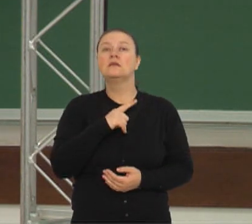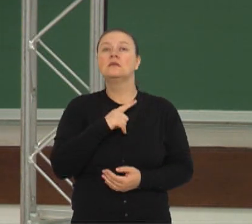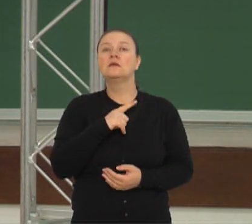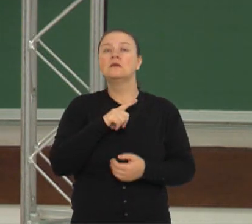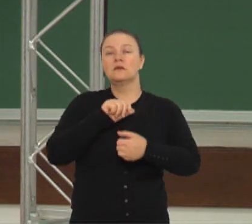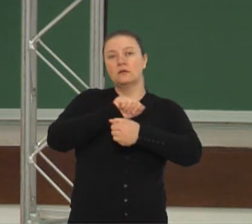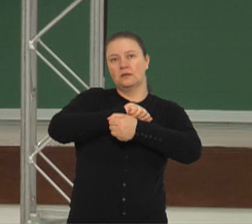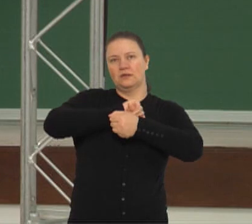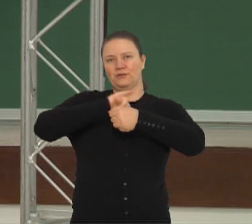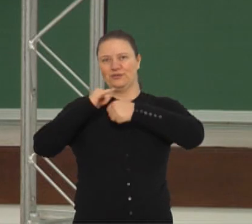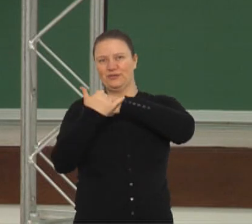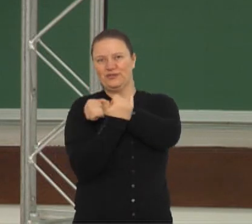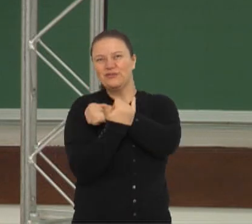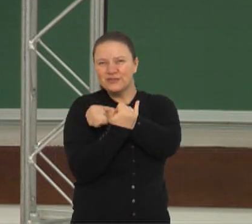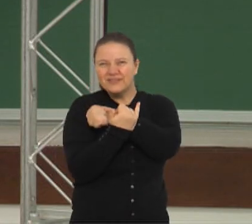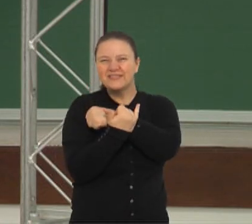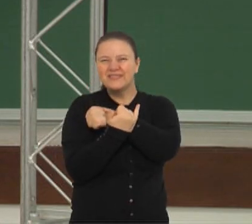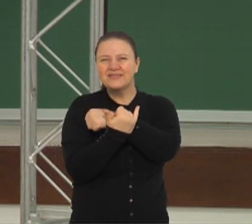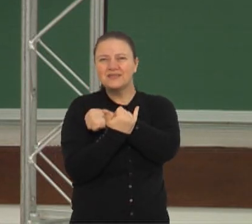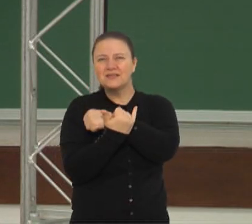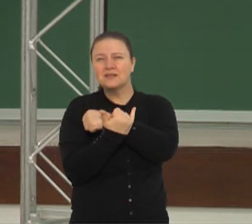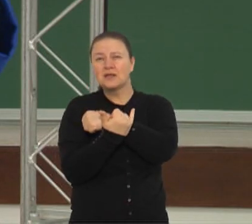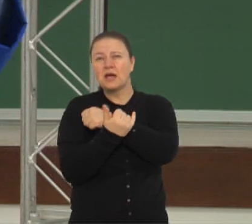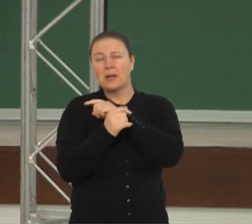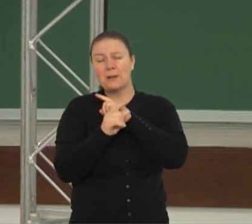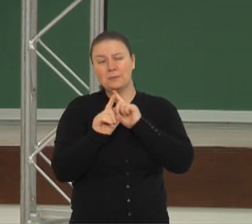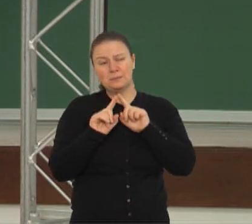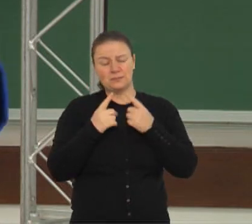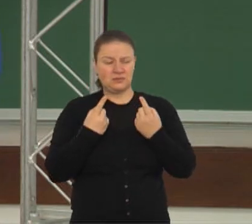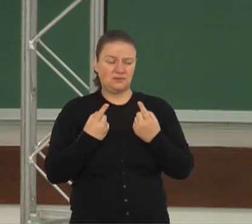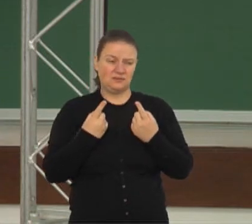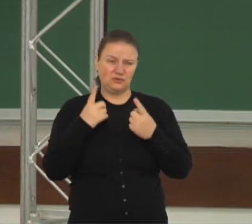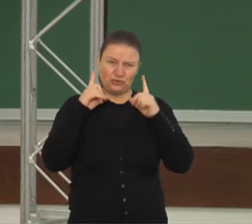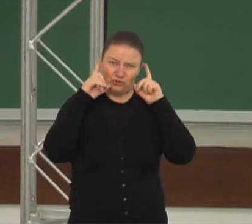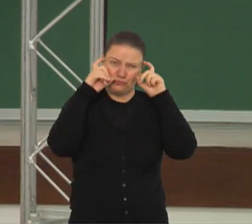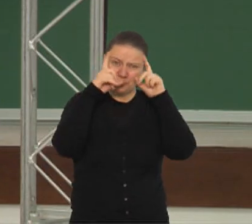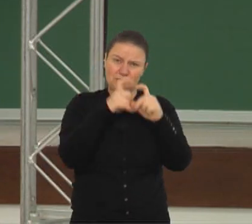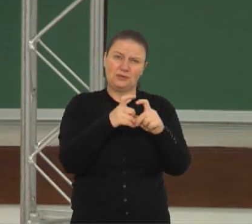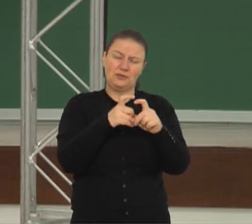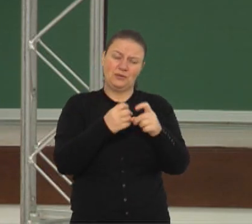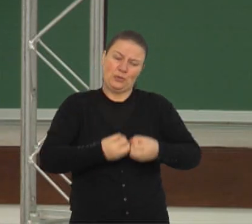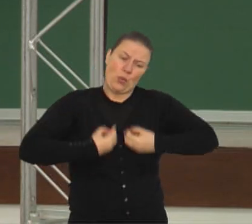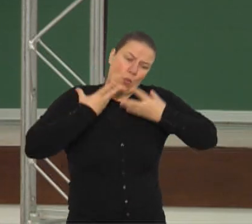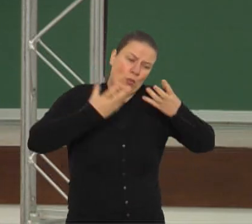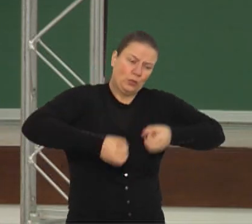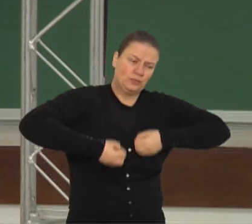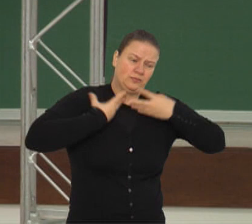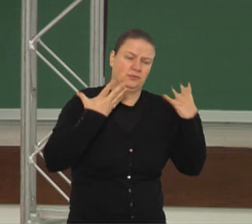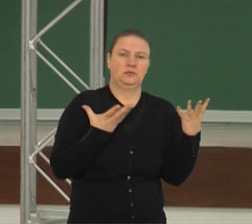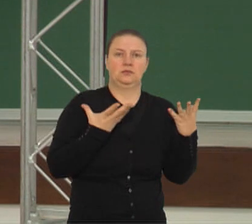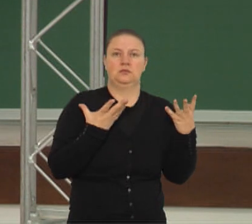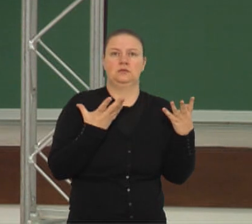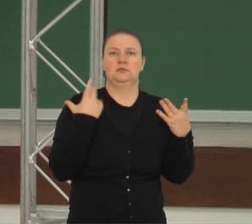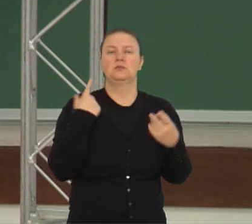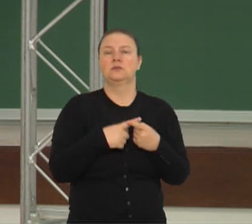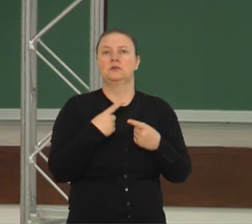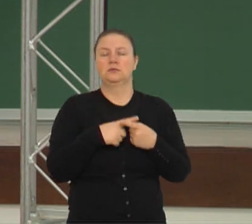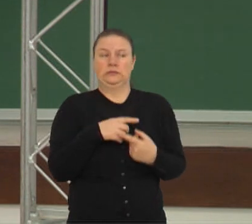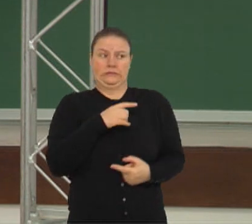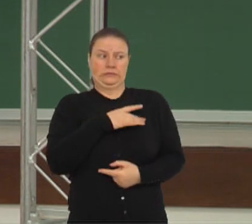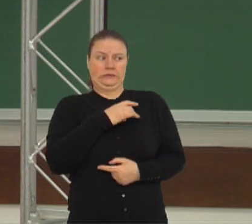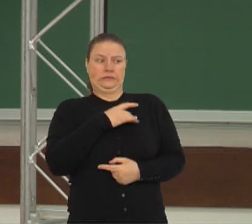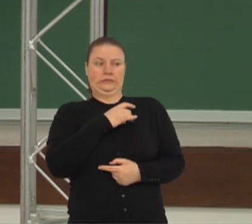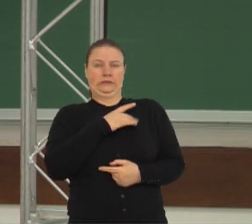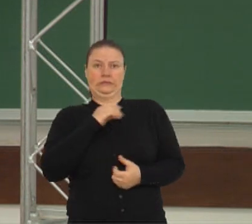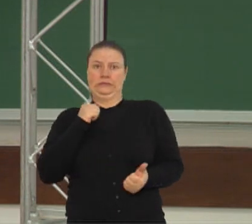dificuldade de chegar perto dele para expressar e falar tudo isso. Por quê? Porque acaba tendo muito medo de, ao